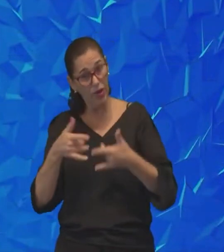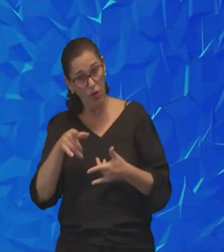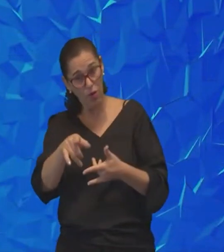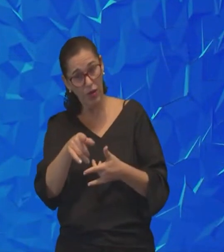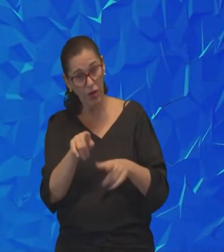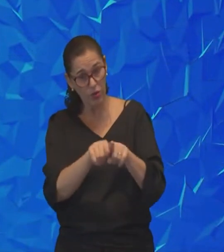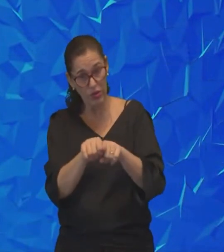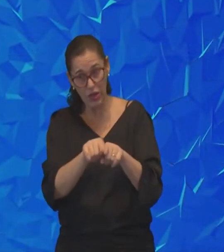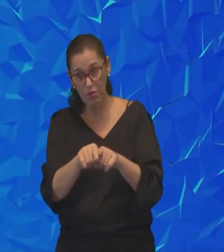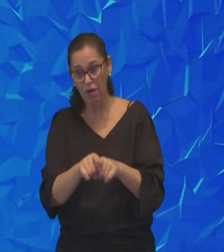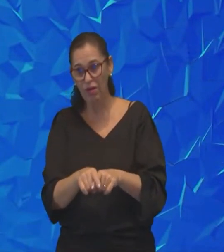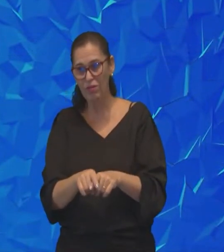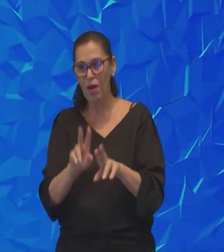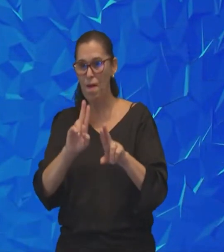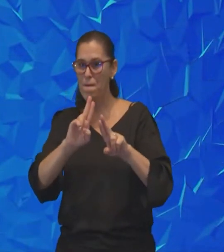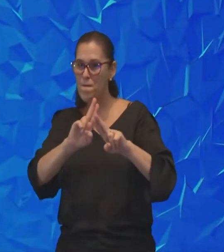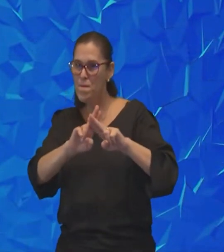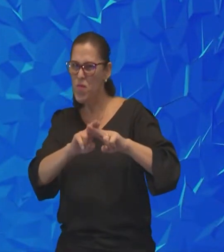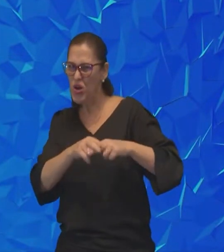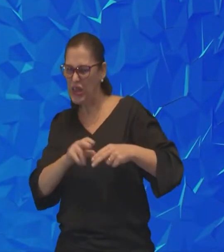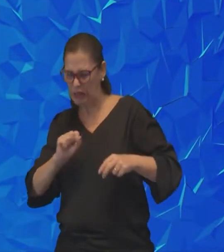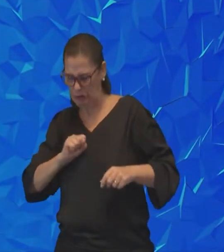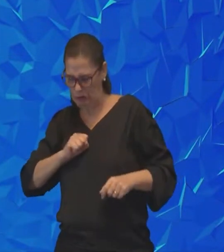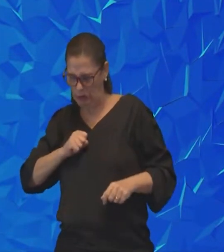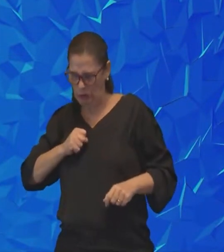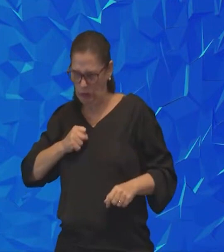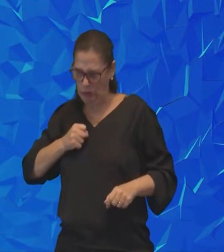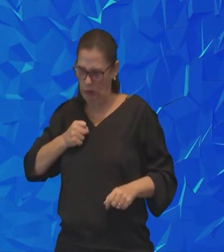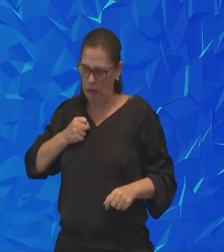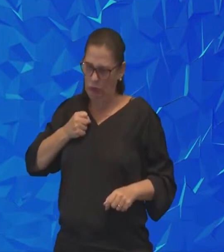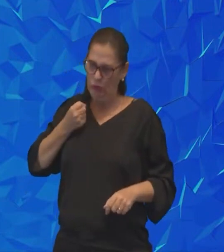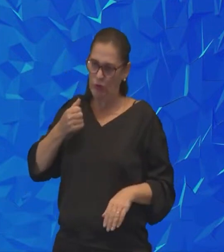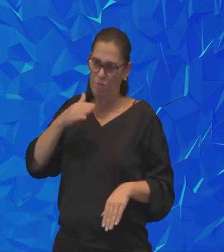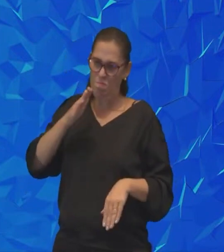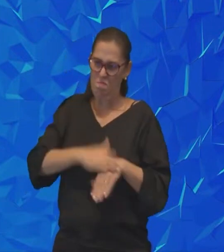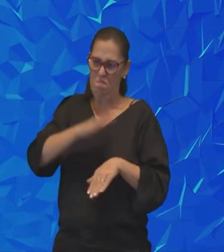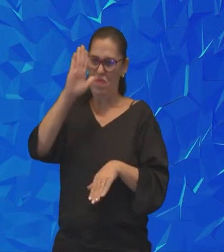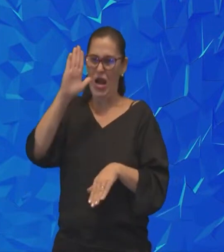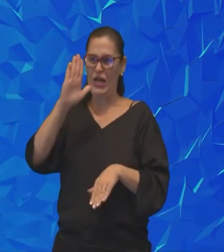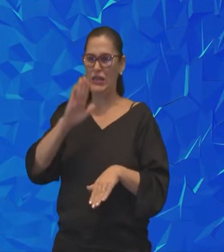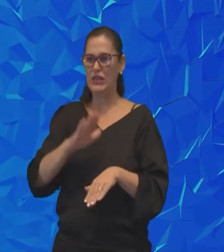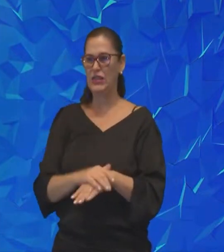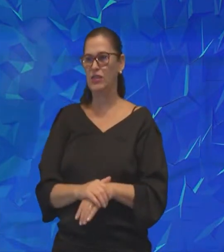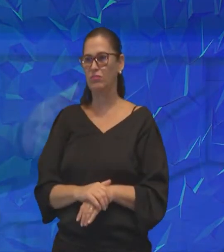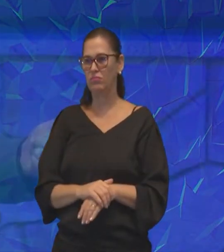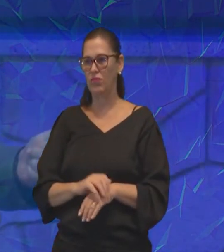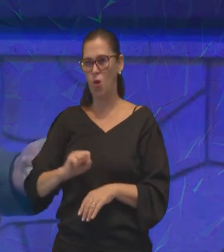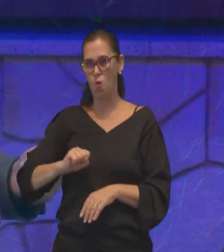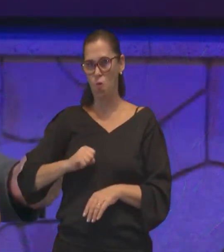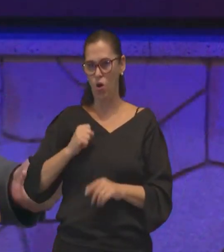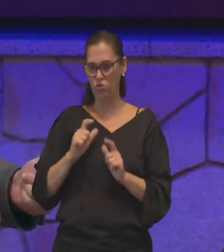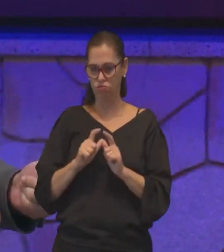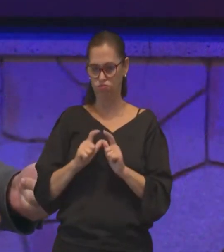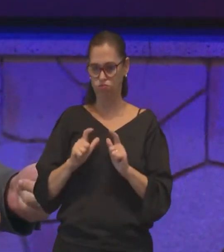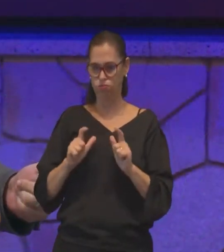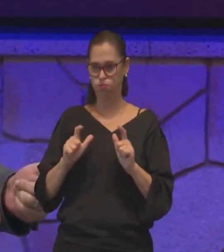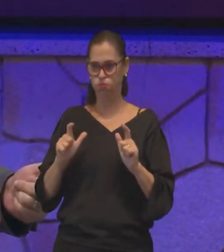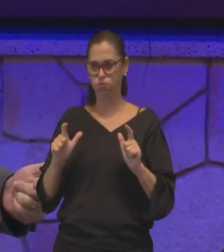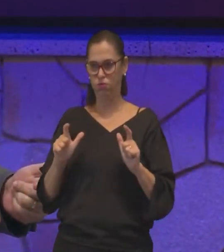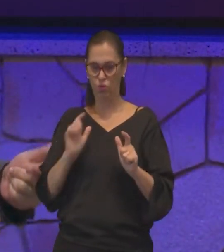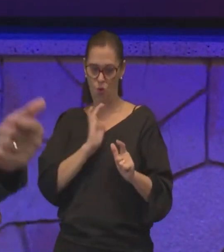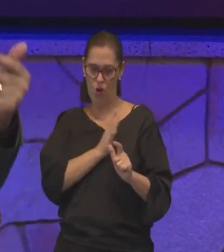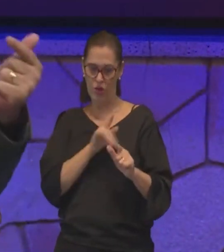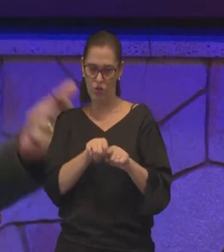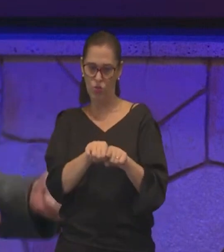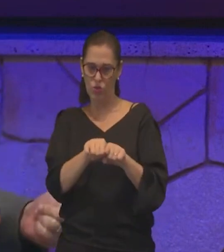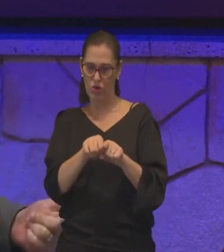Notem, por isso o odiaram o quê? Ainda mais. O ódio aumenta.